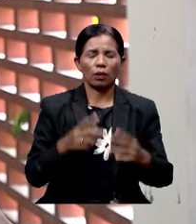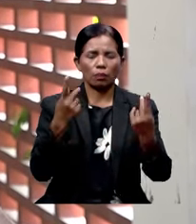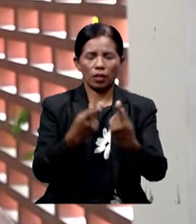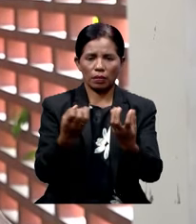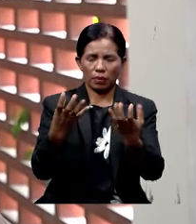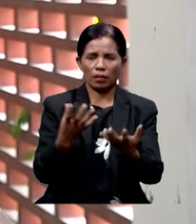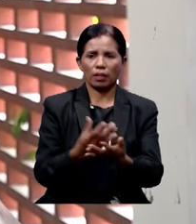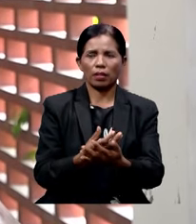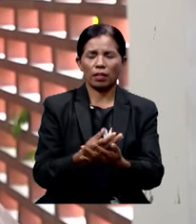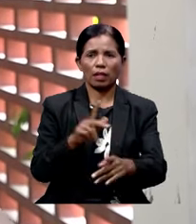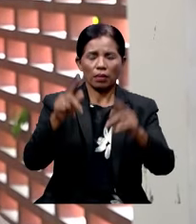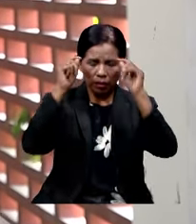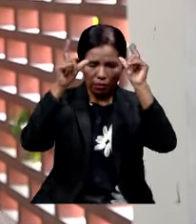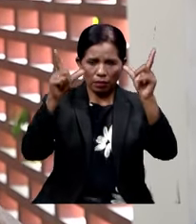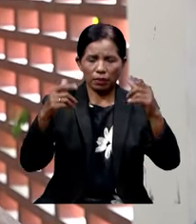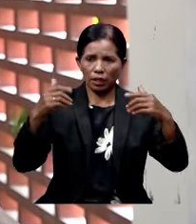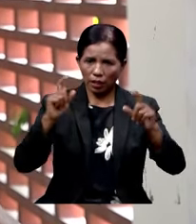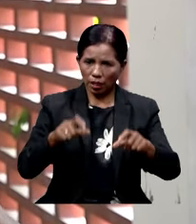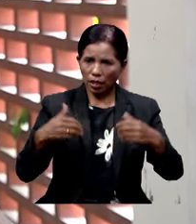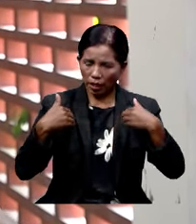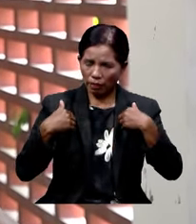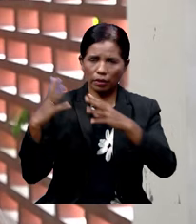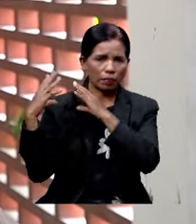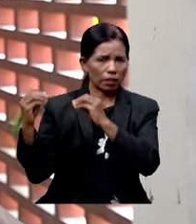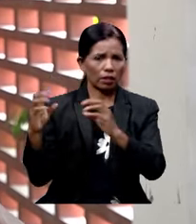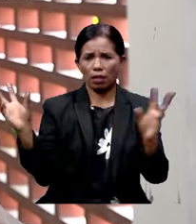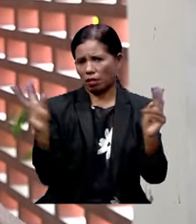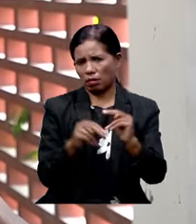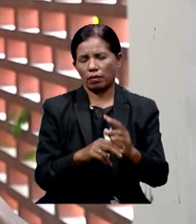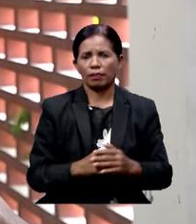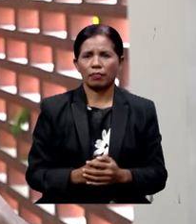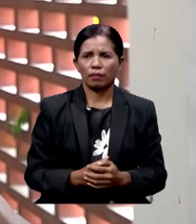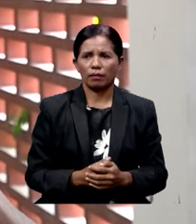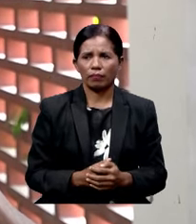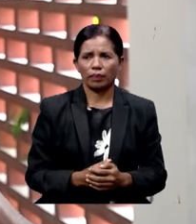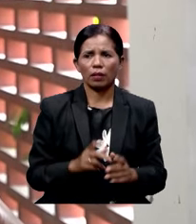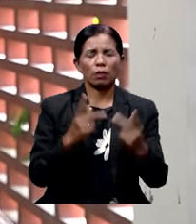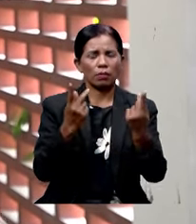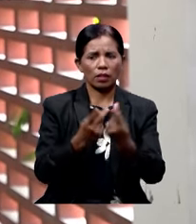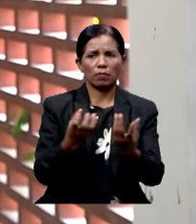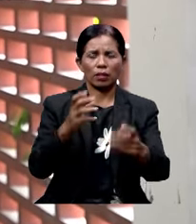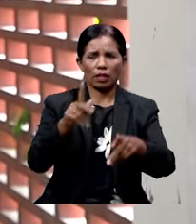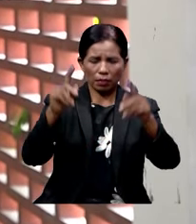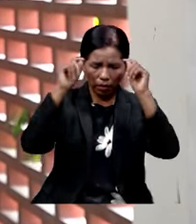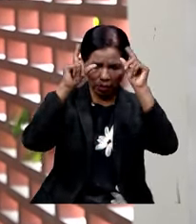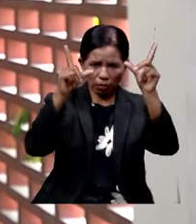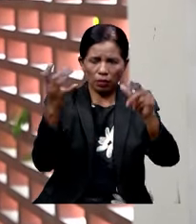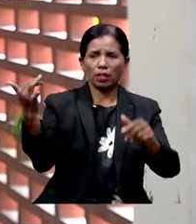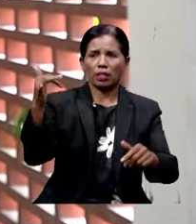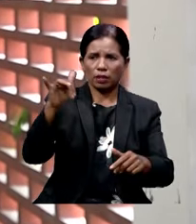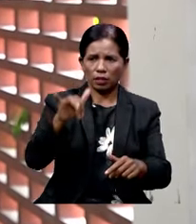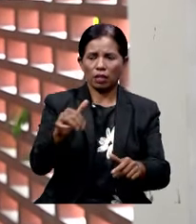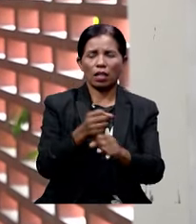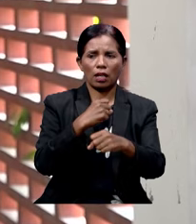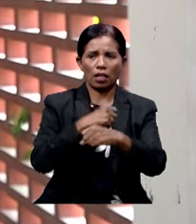Barbara Timor-Leste, né? Tem experiência de lá. Lá é to. Companhia Barbara, companhia Timor-Leste, né? Há